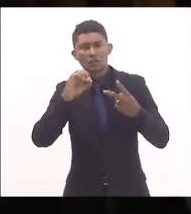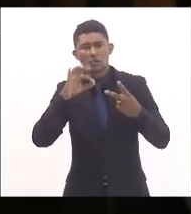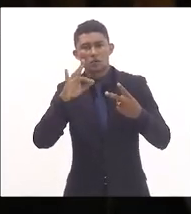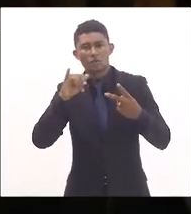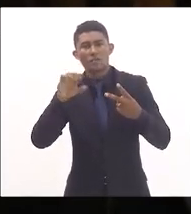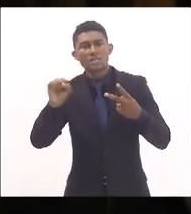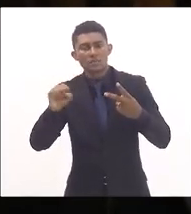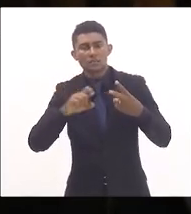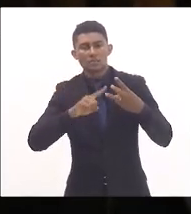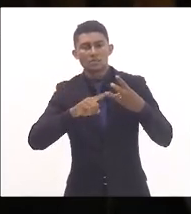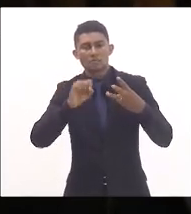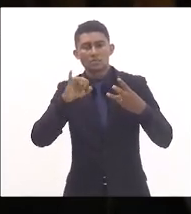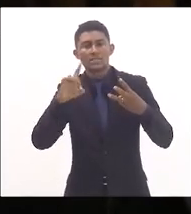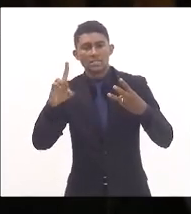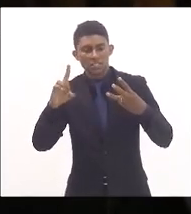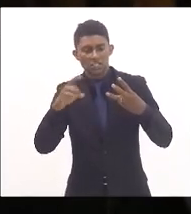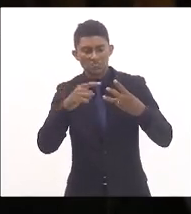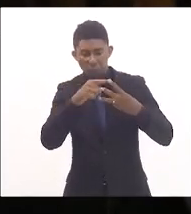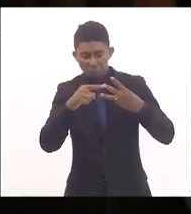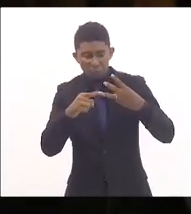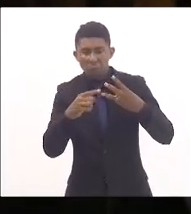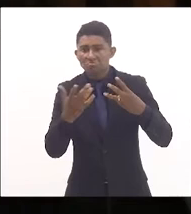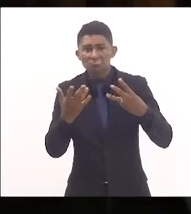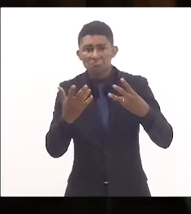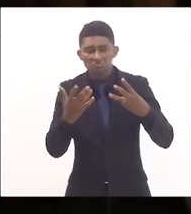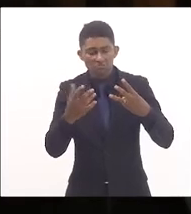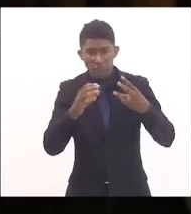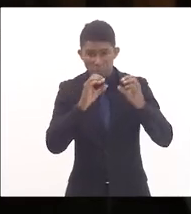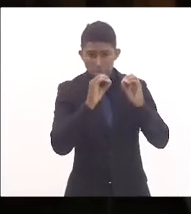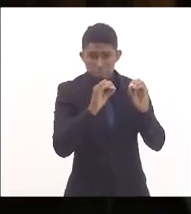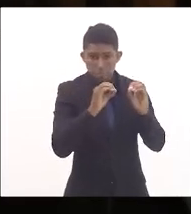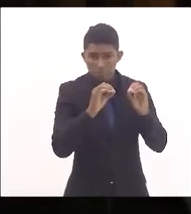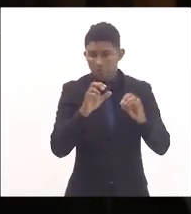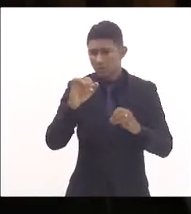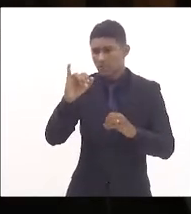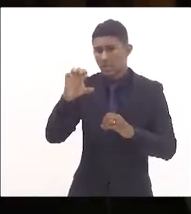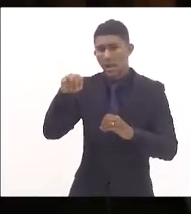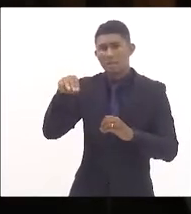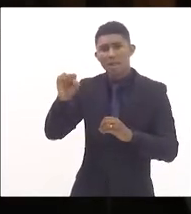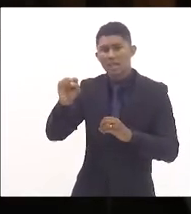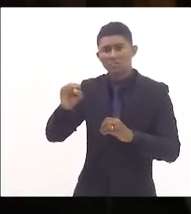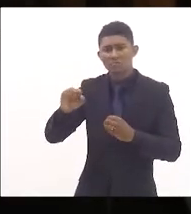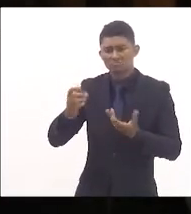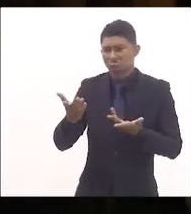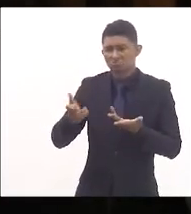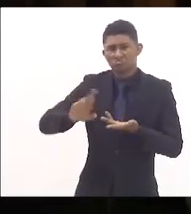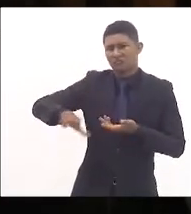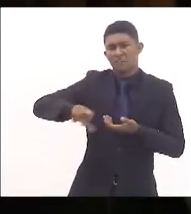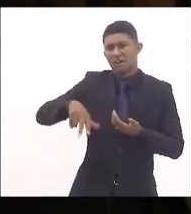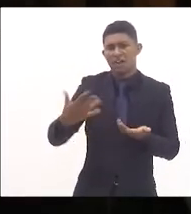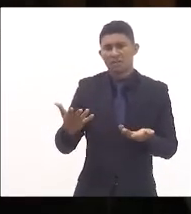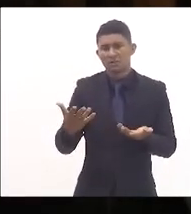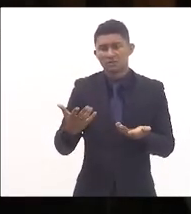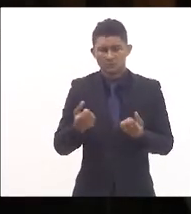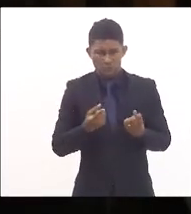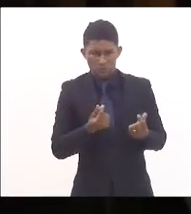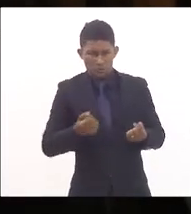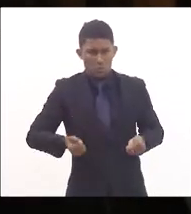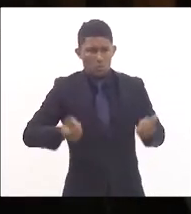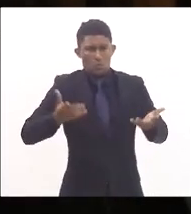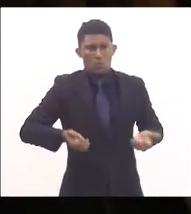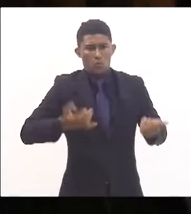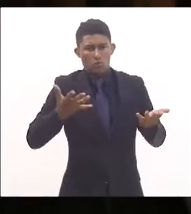União, independe de zerar o ICMS. Qualquer redução de custo é bem-vinda. E aí